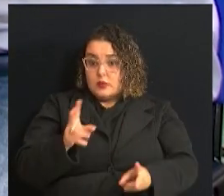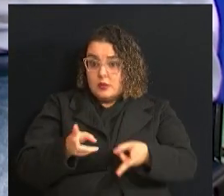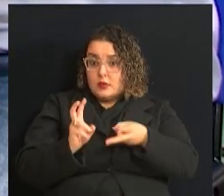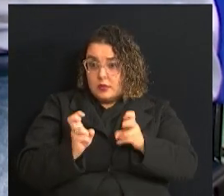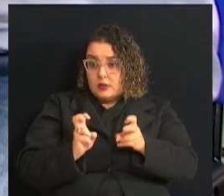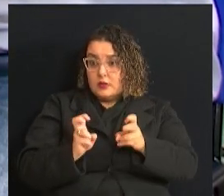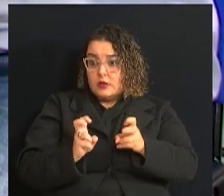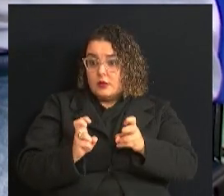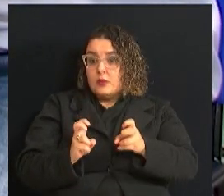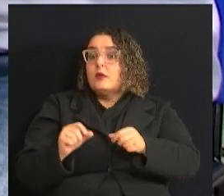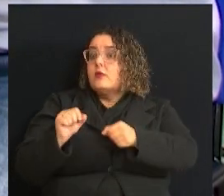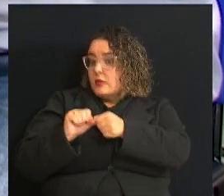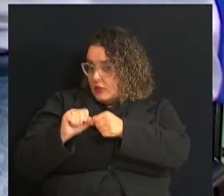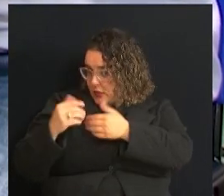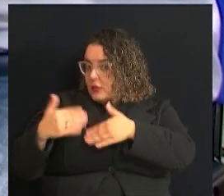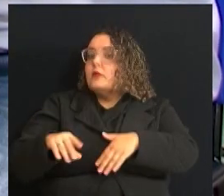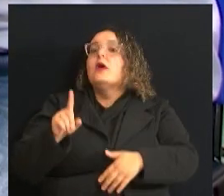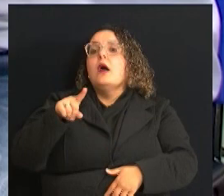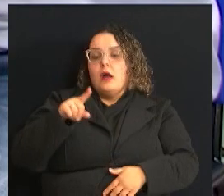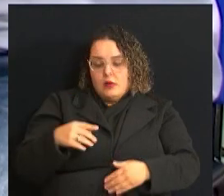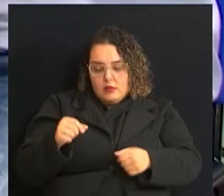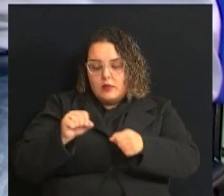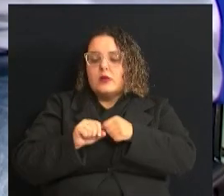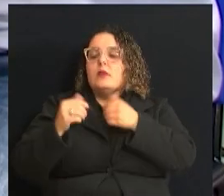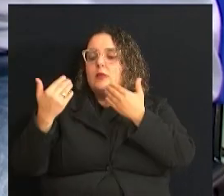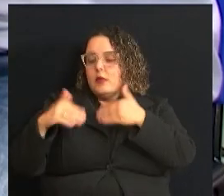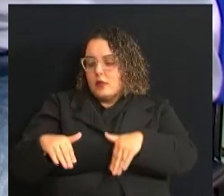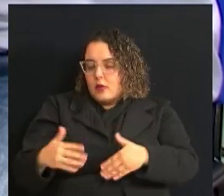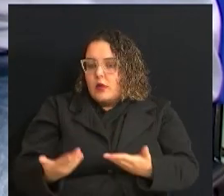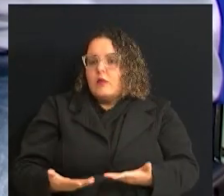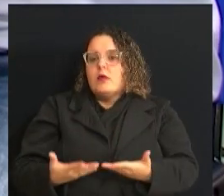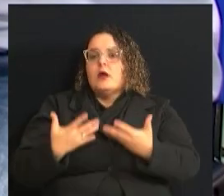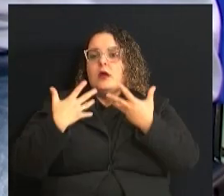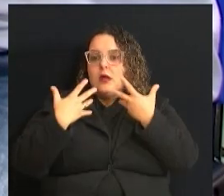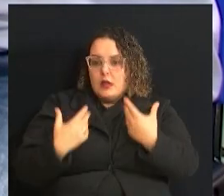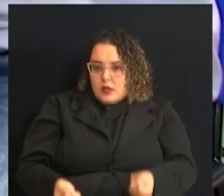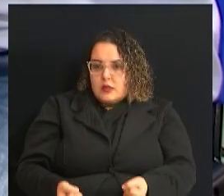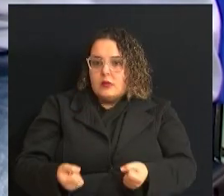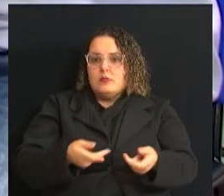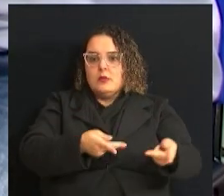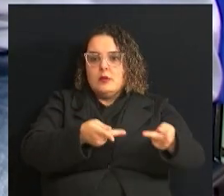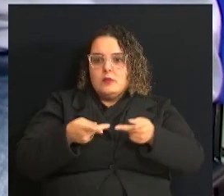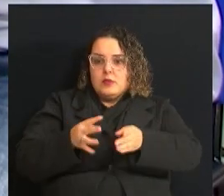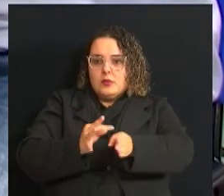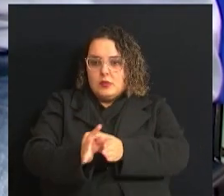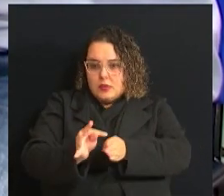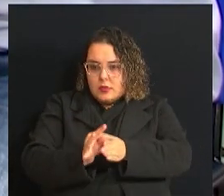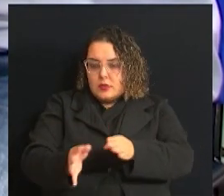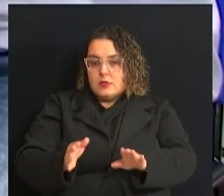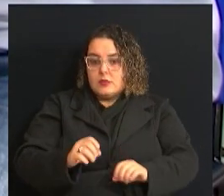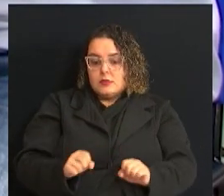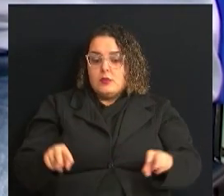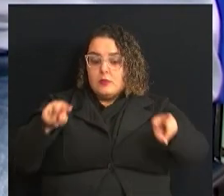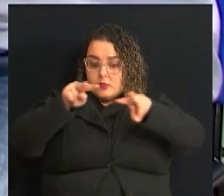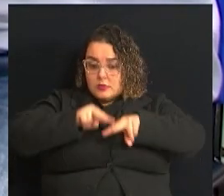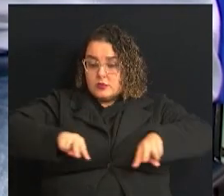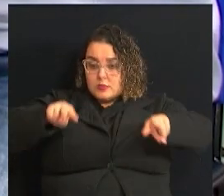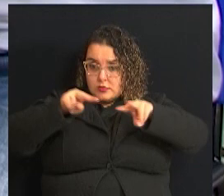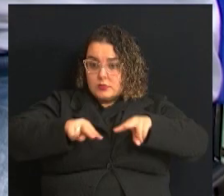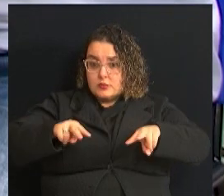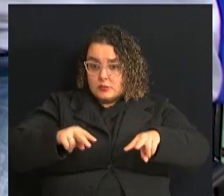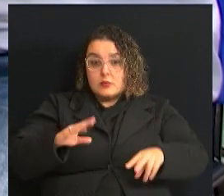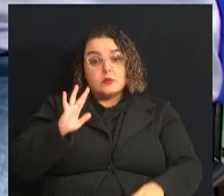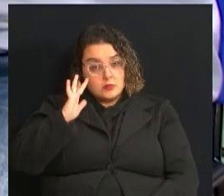fazer provas, né? Receber visita do Conselho Tutelar. Então, são aspectos que a gente considera